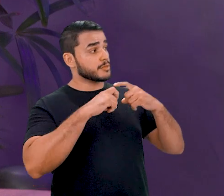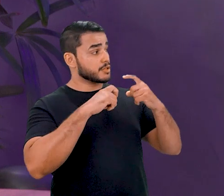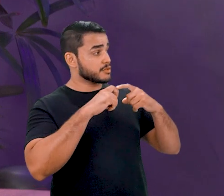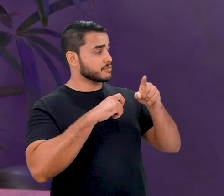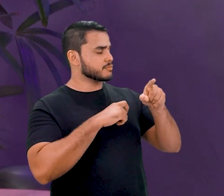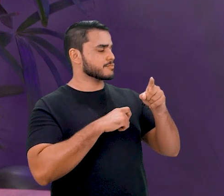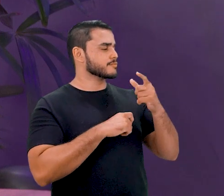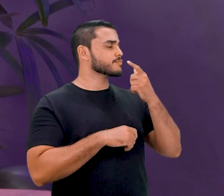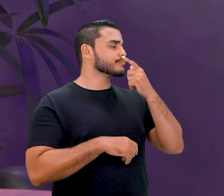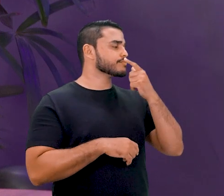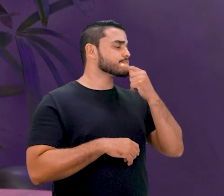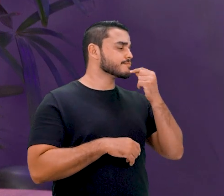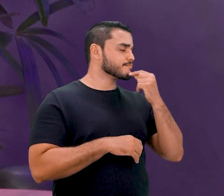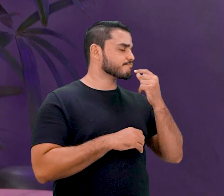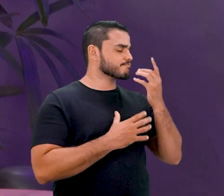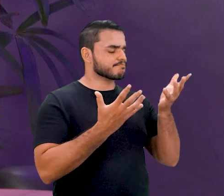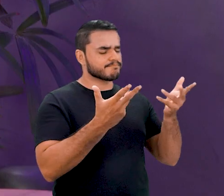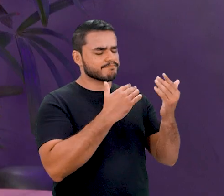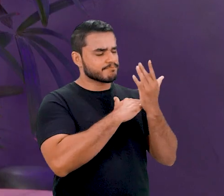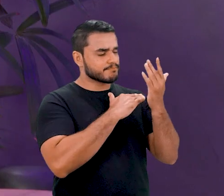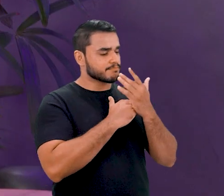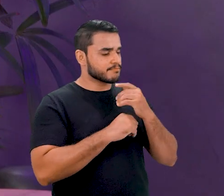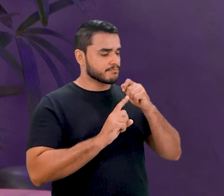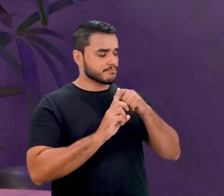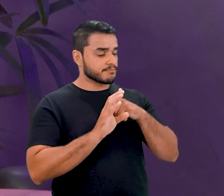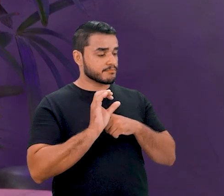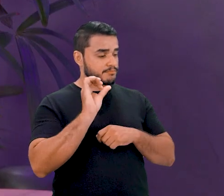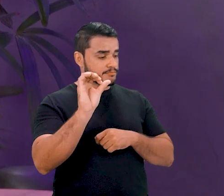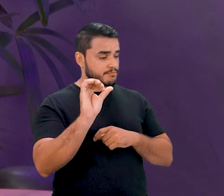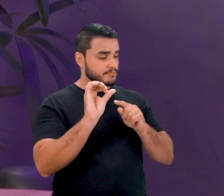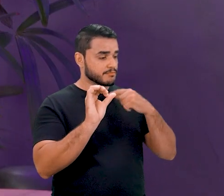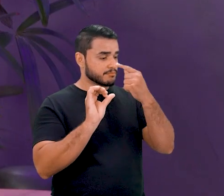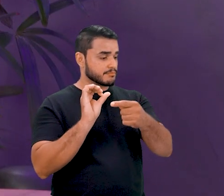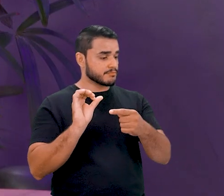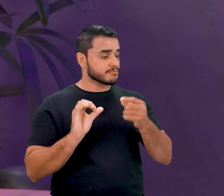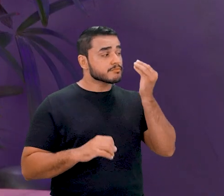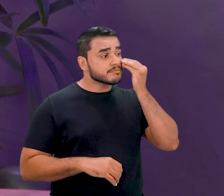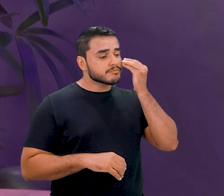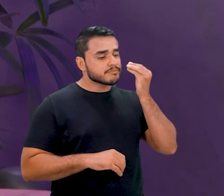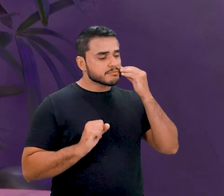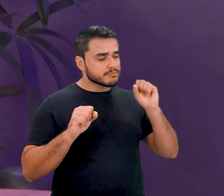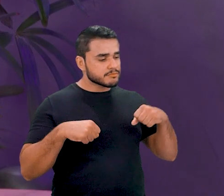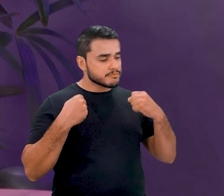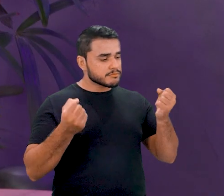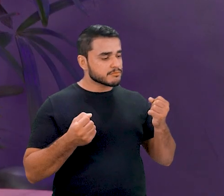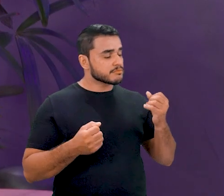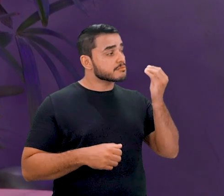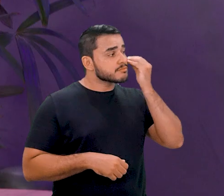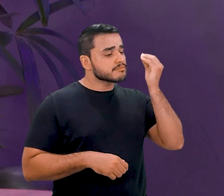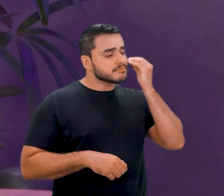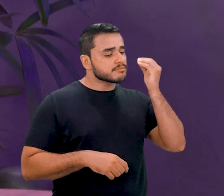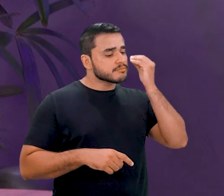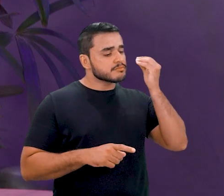gestar novamente, eu consegui 6 meses depois engravidar. Porque assim, a gata não sabia que ia dar certo de novo, né? Então eu acabei